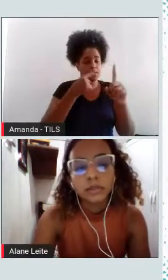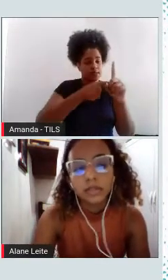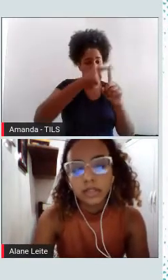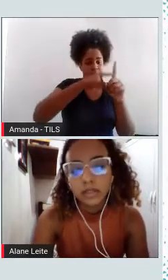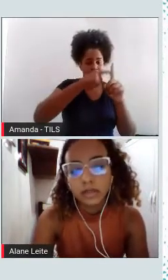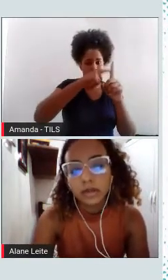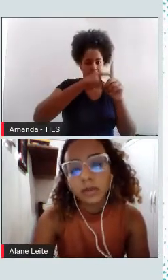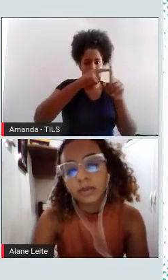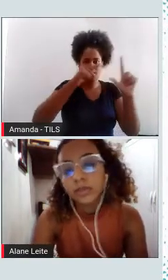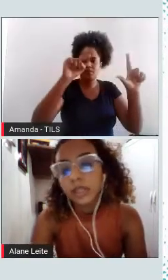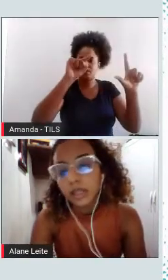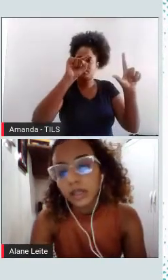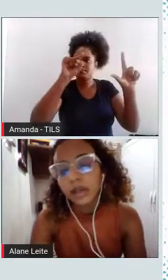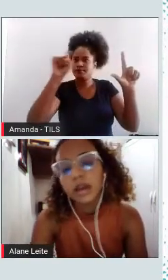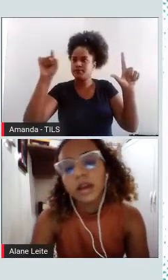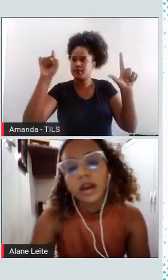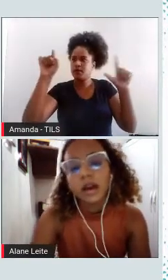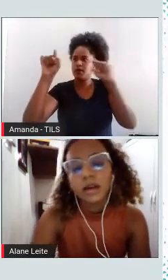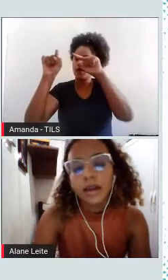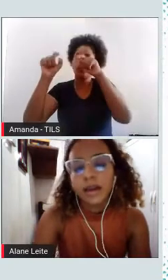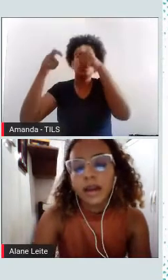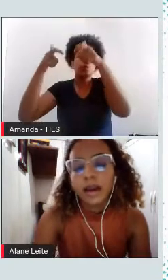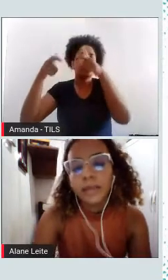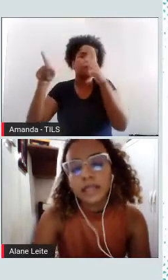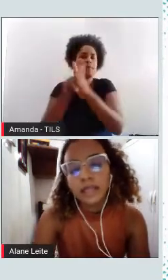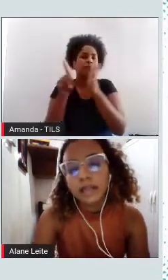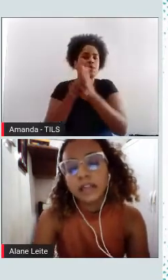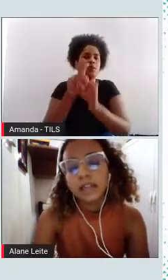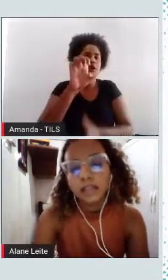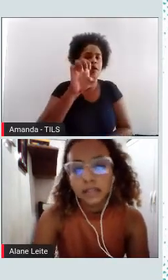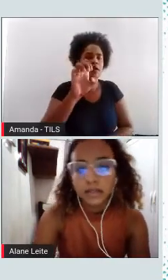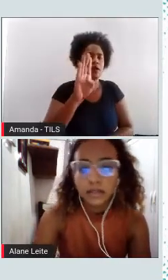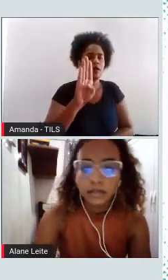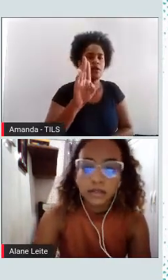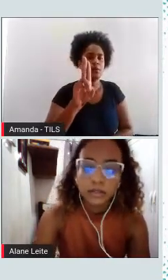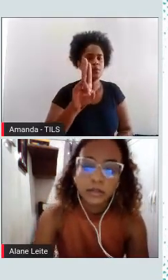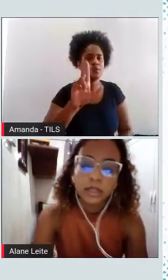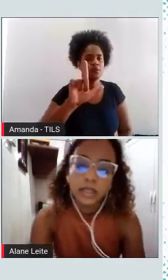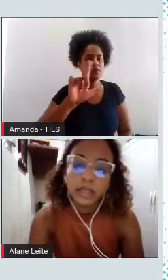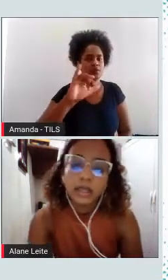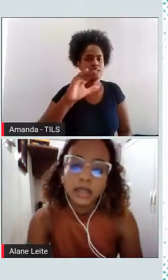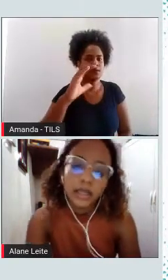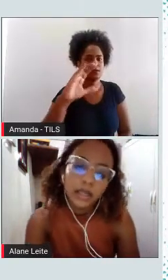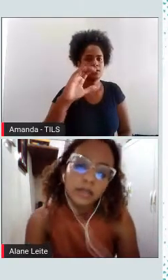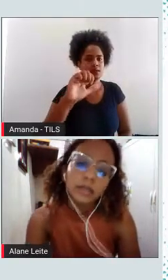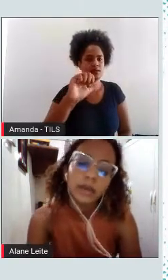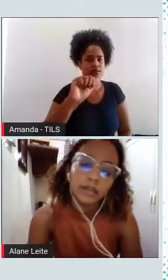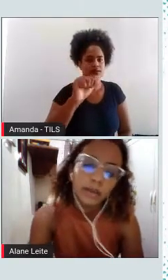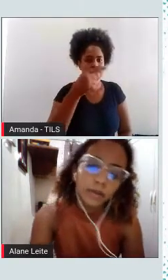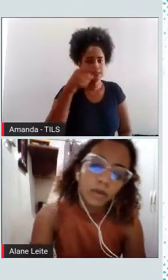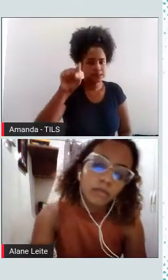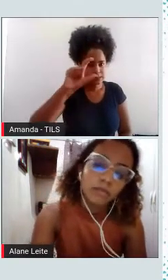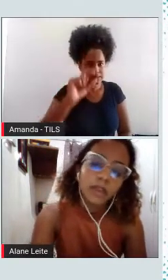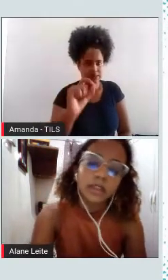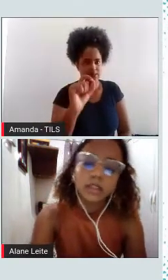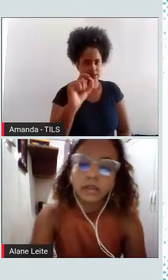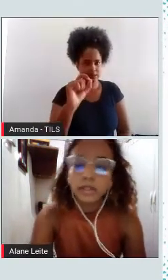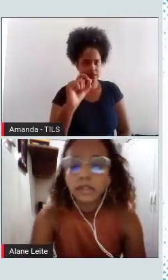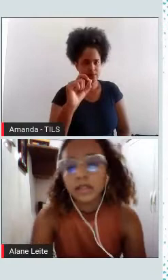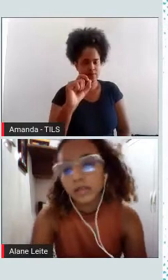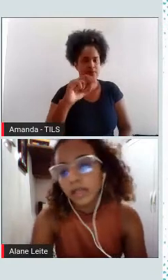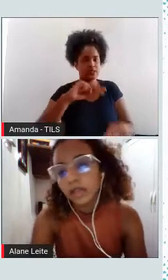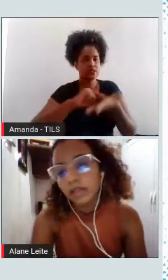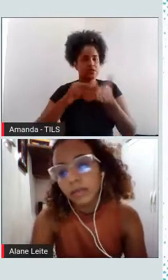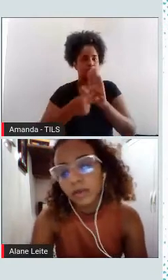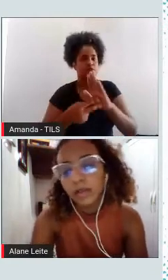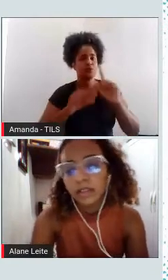ponto de ebulição. É o ponto em que a matéria ela vai estar sendo transformada de líquido para vapor. E a gente